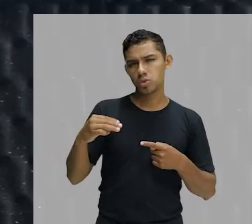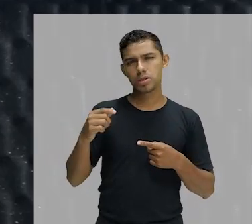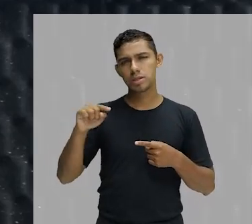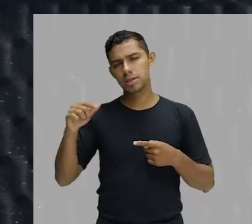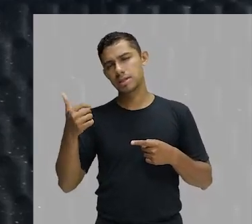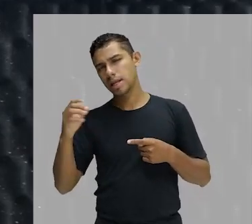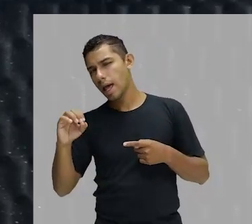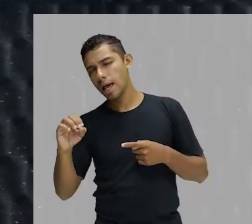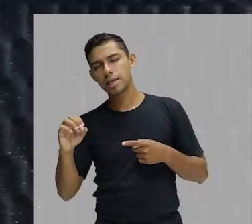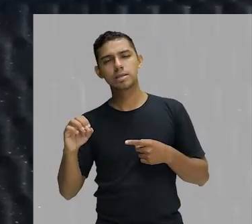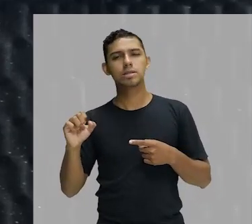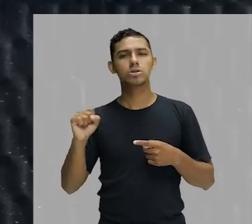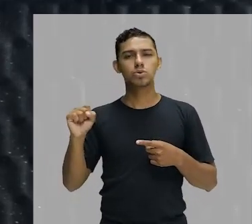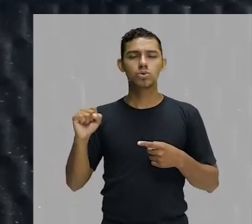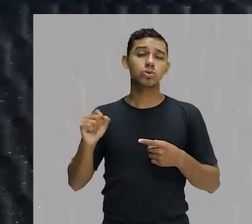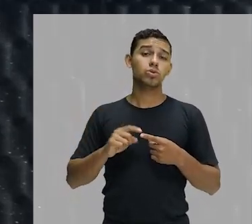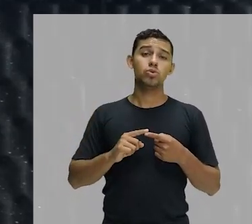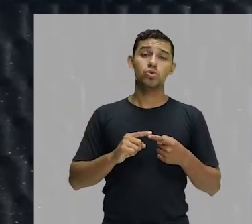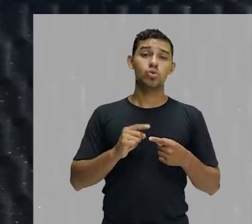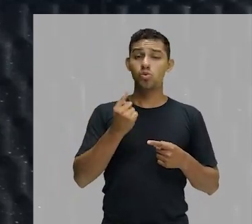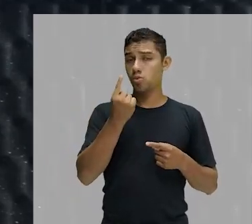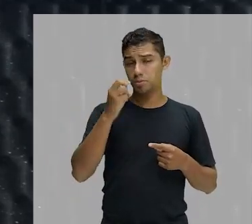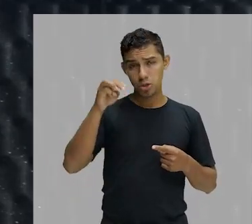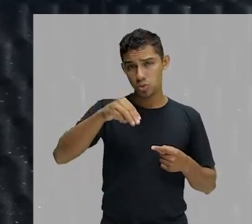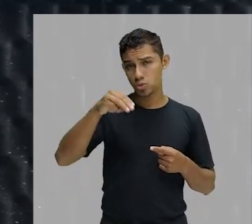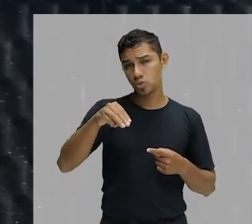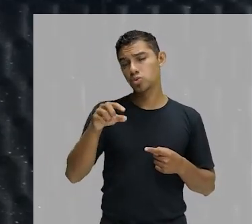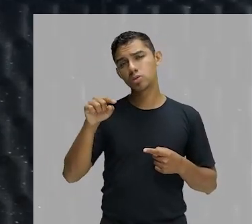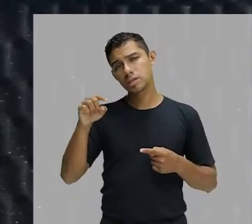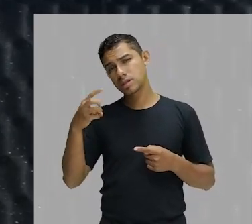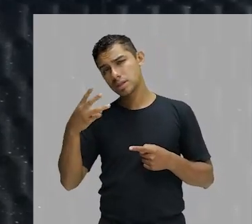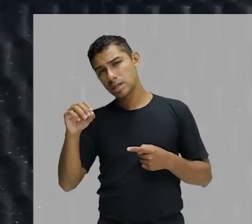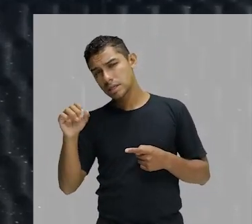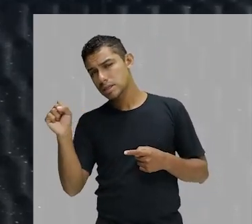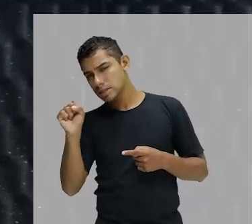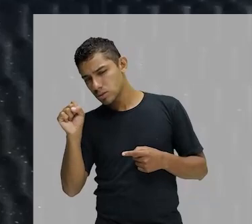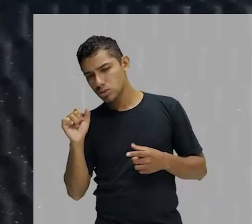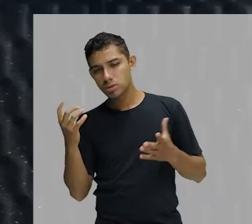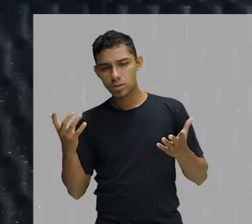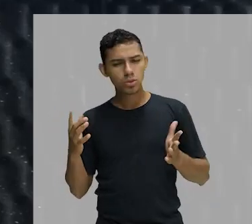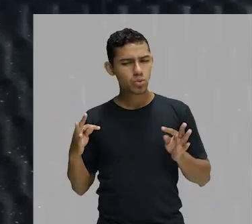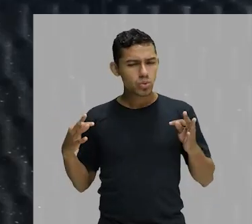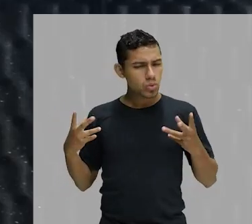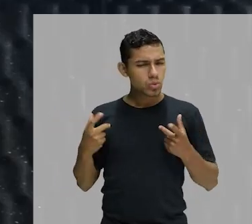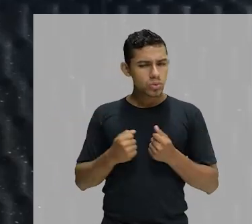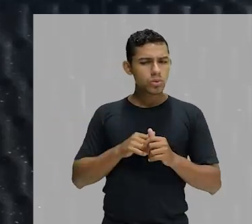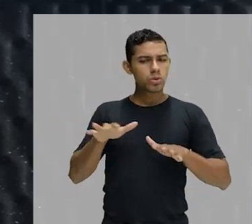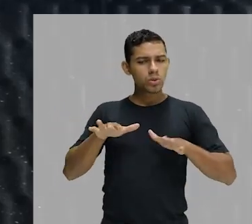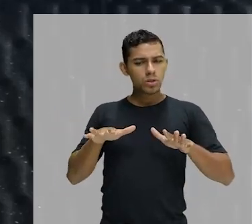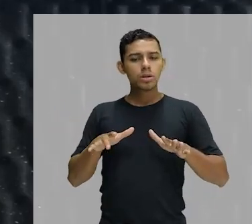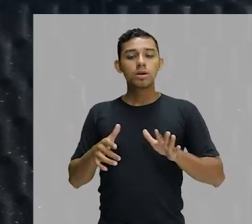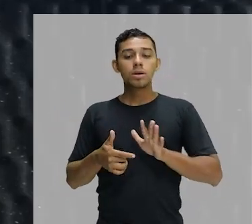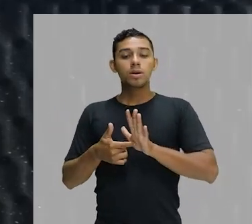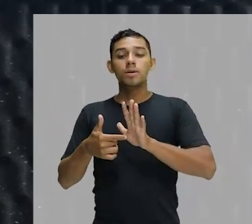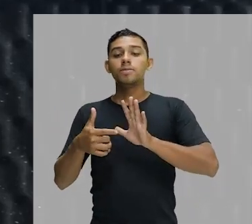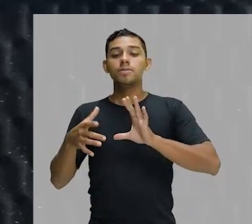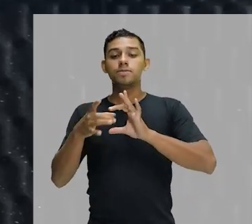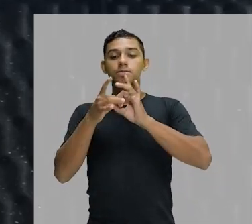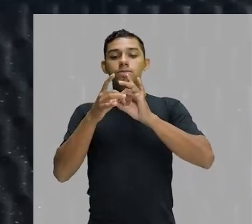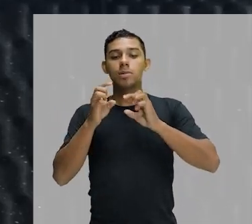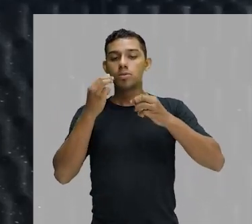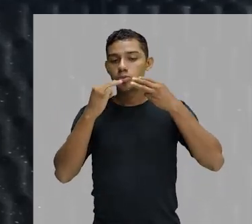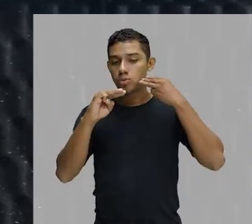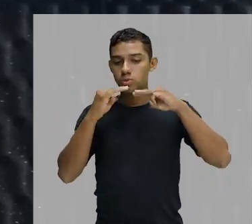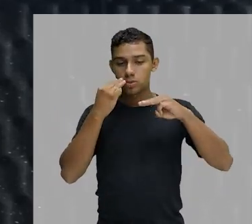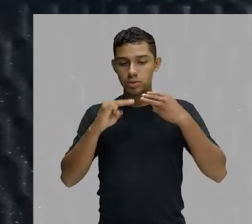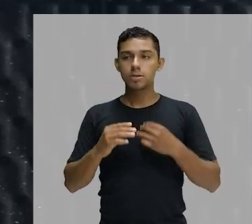e 30, e é todos os movimentos que ela realiza, tá ligado o quê? A música. Eu